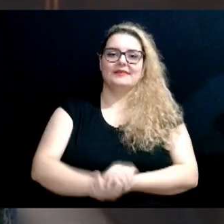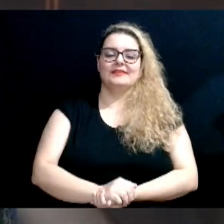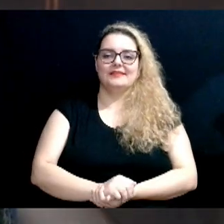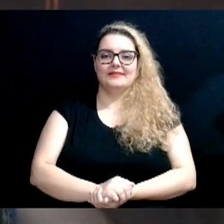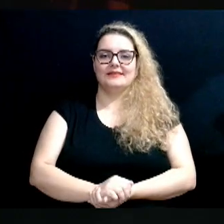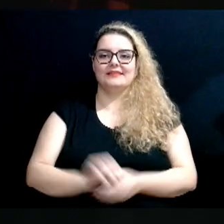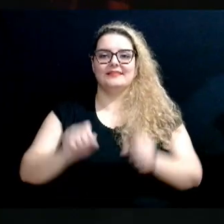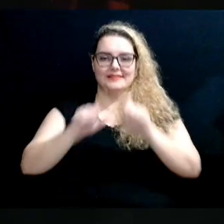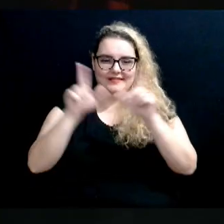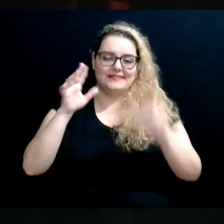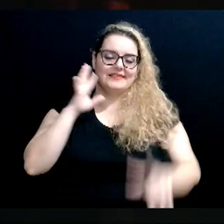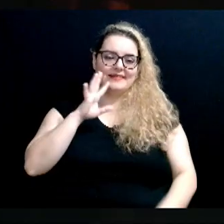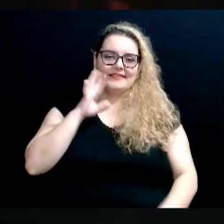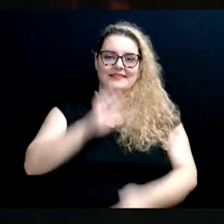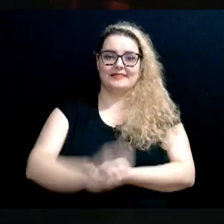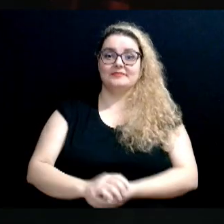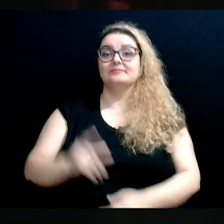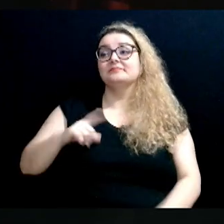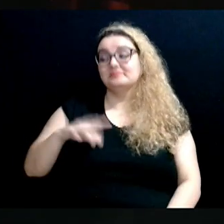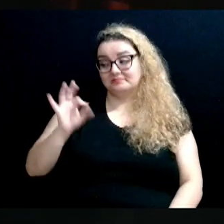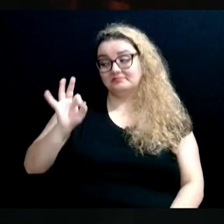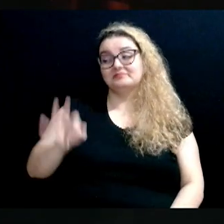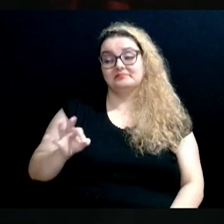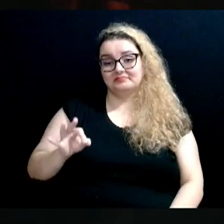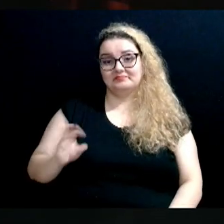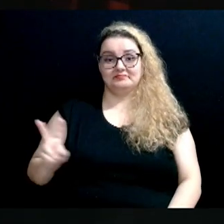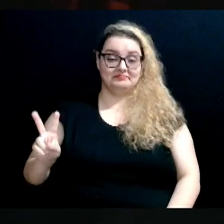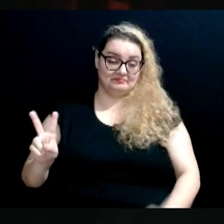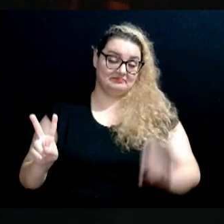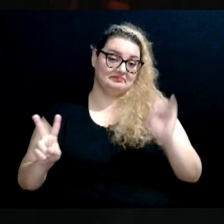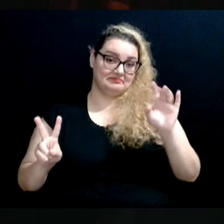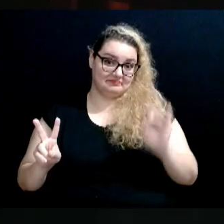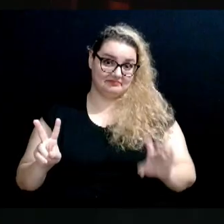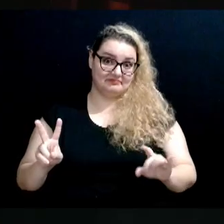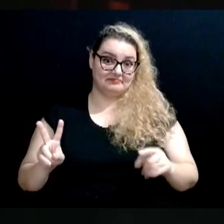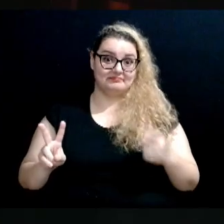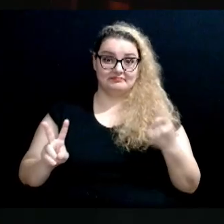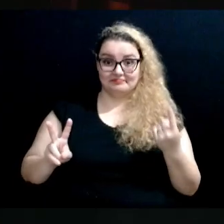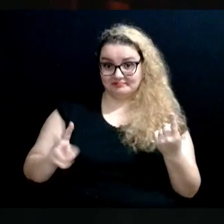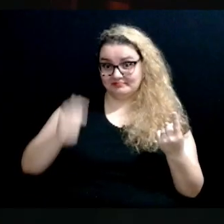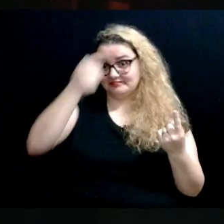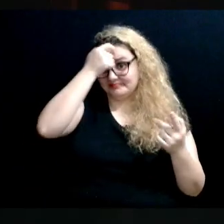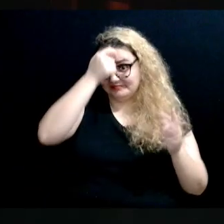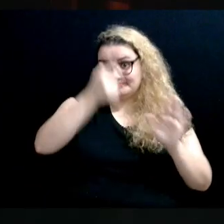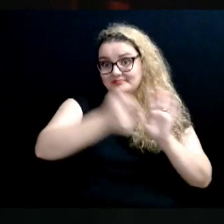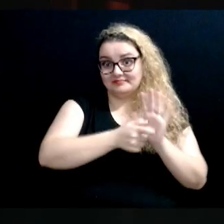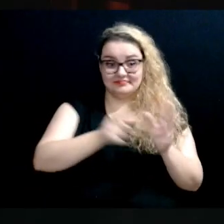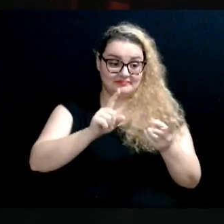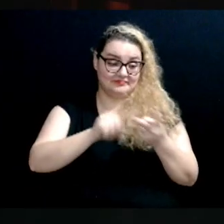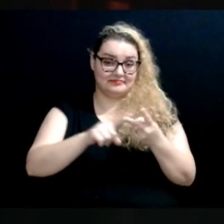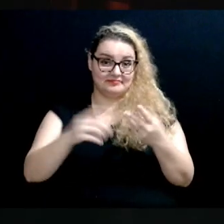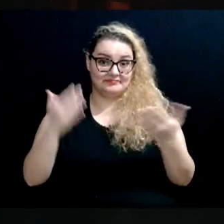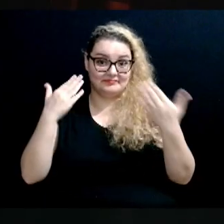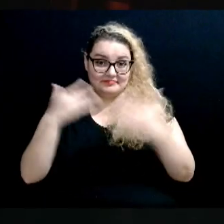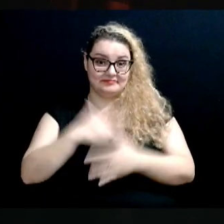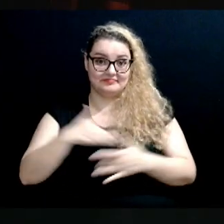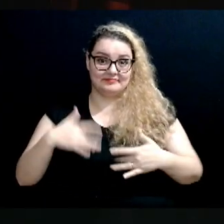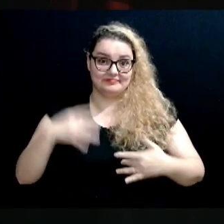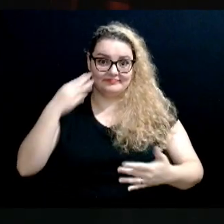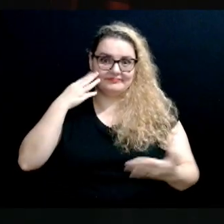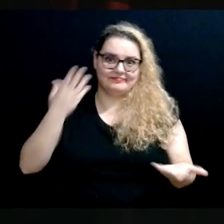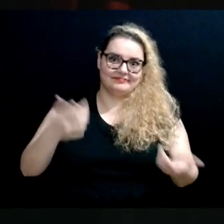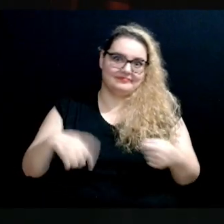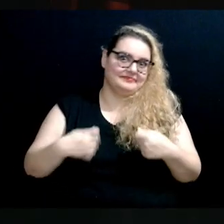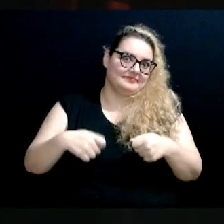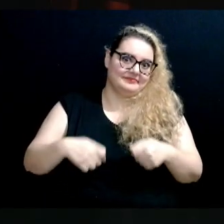Eu tenho certeza, com dois especialistas, um de inteligência artificial e outro de saúde mental, é o que a gente precisa para ter o